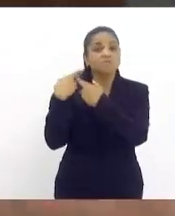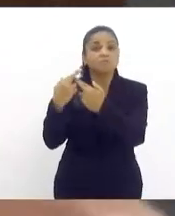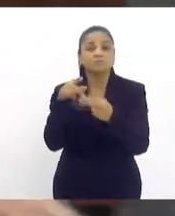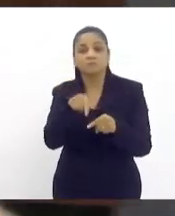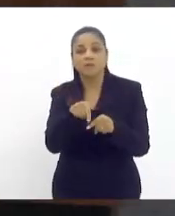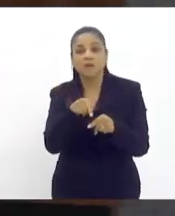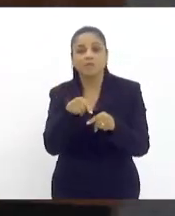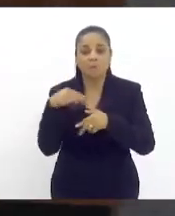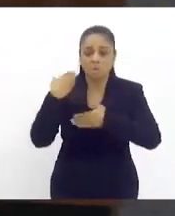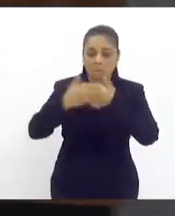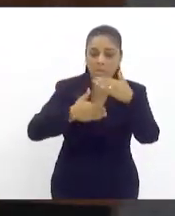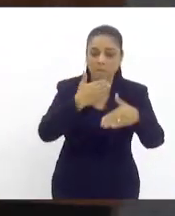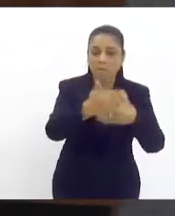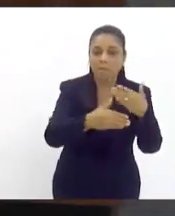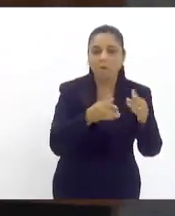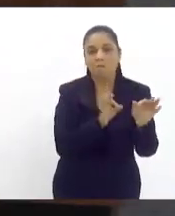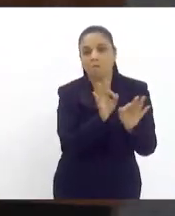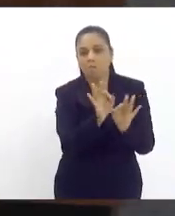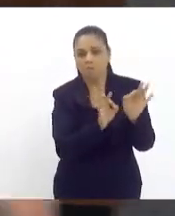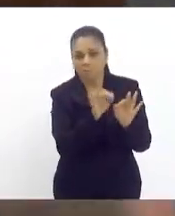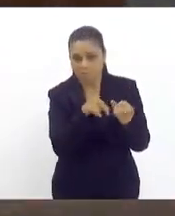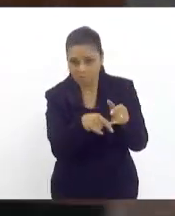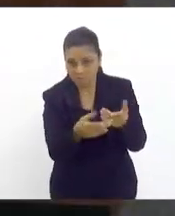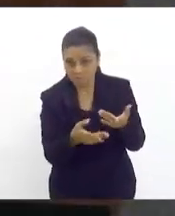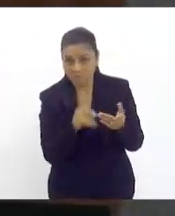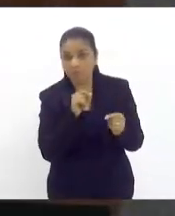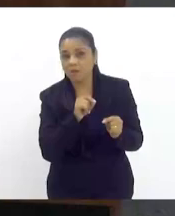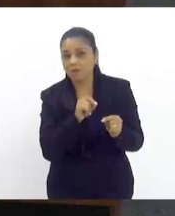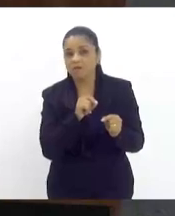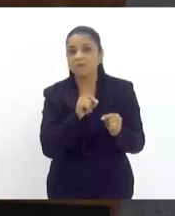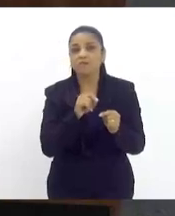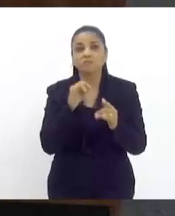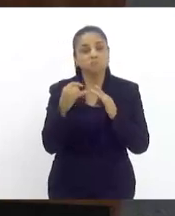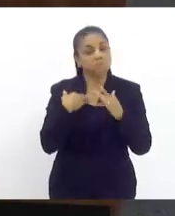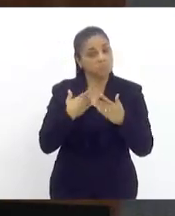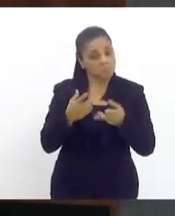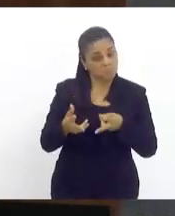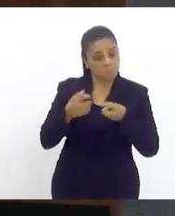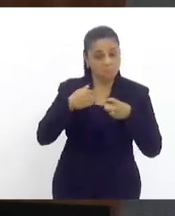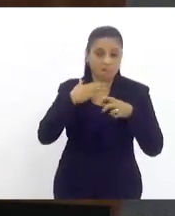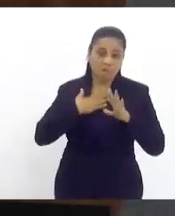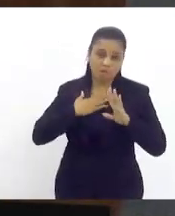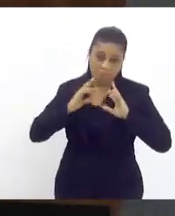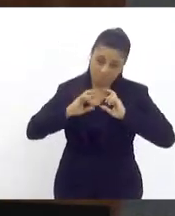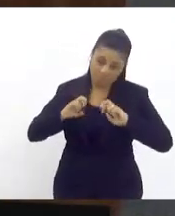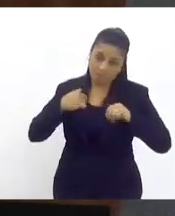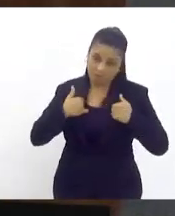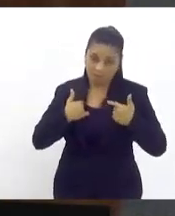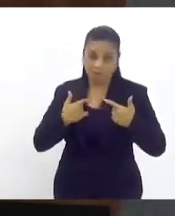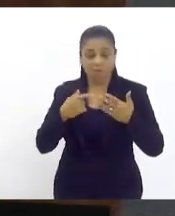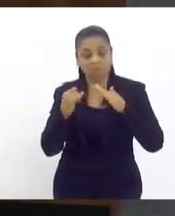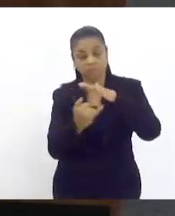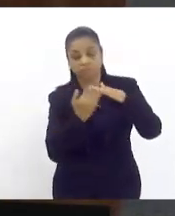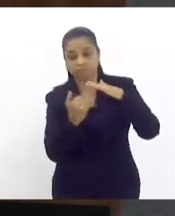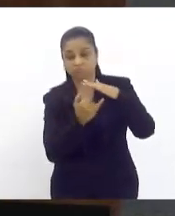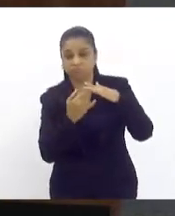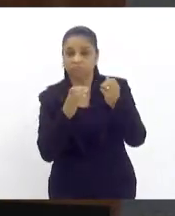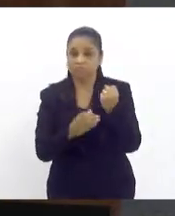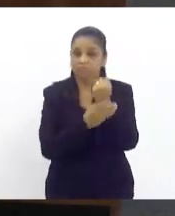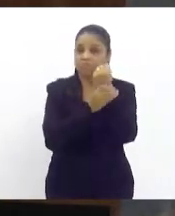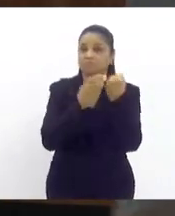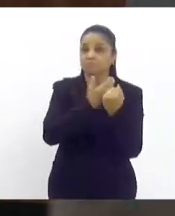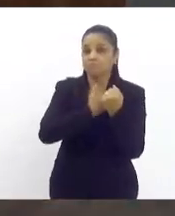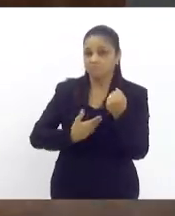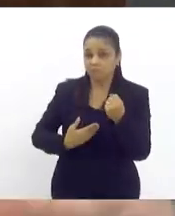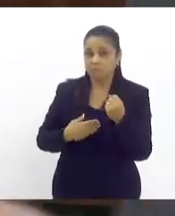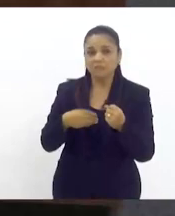gerenciar esse programa O que é meu ver deverá ser feito pelo Instituto de Segurança Pública que hoje né Tem